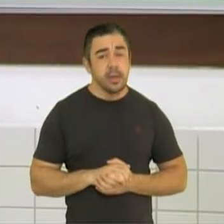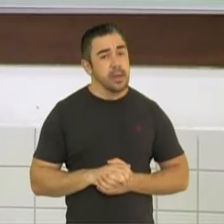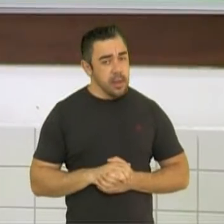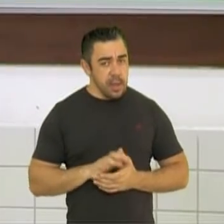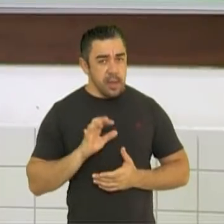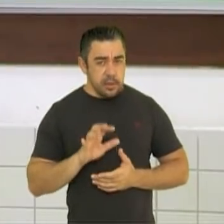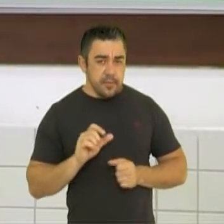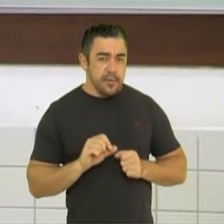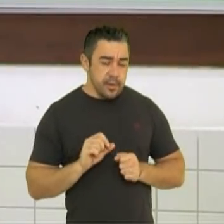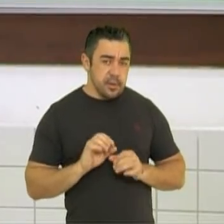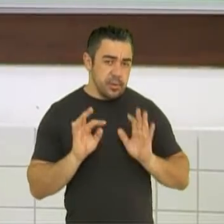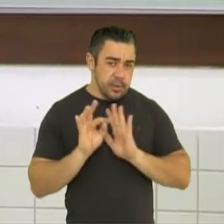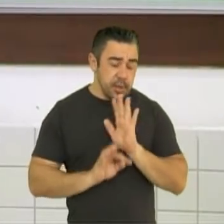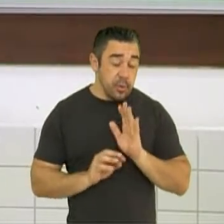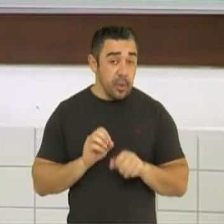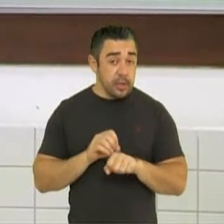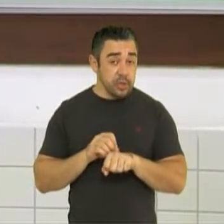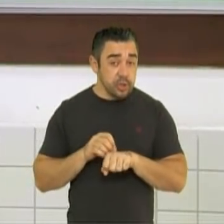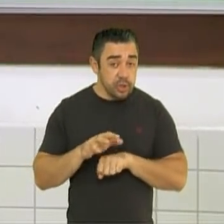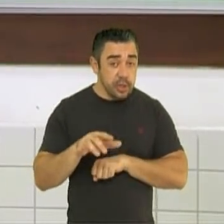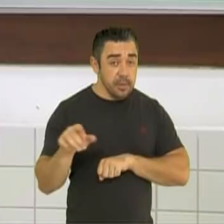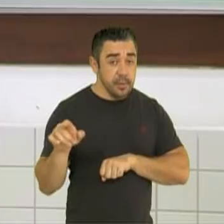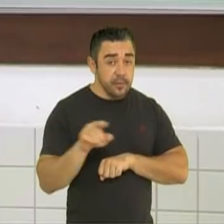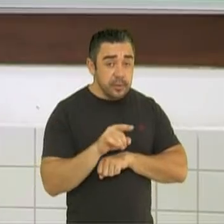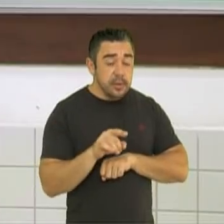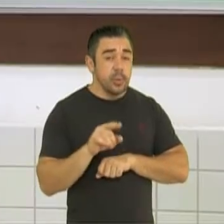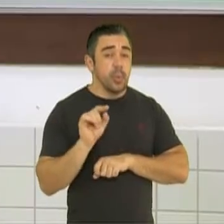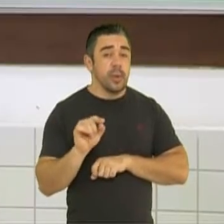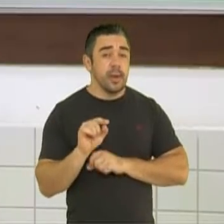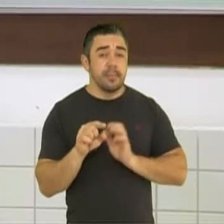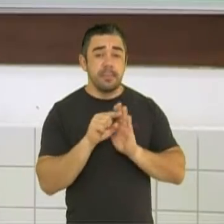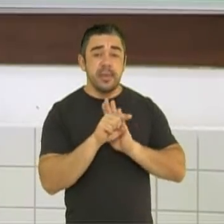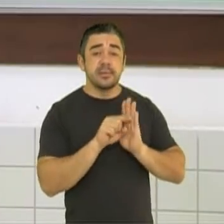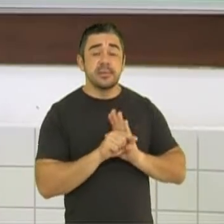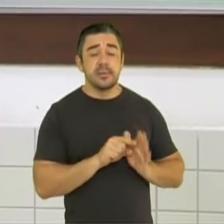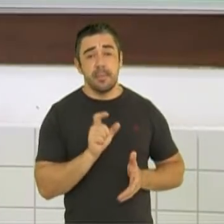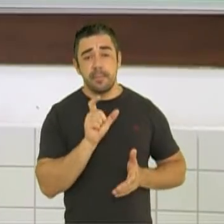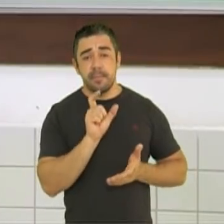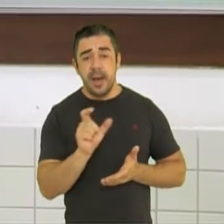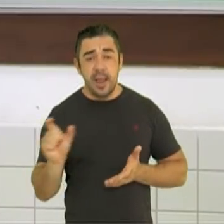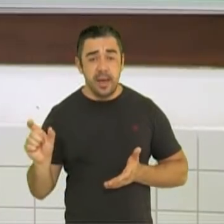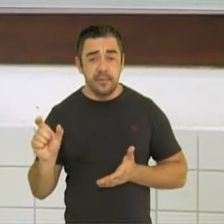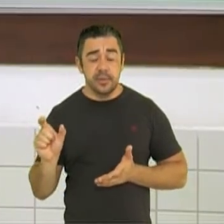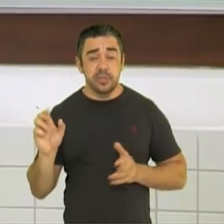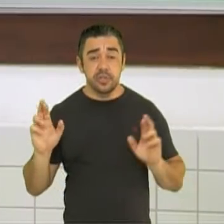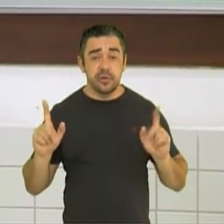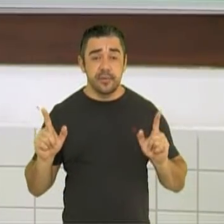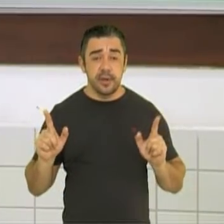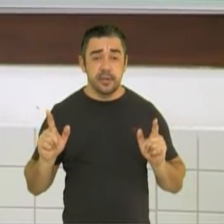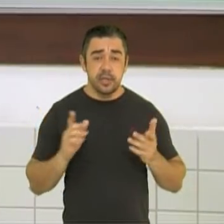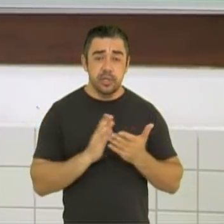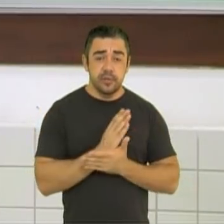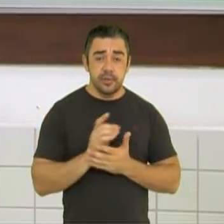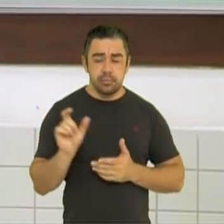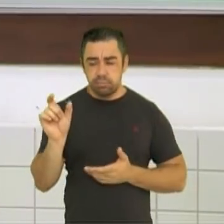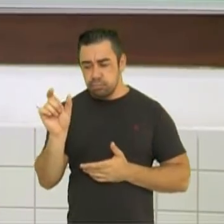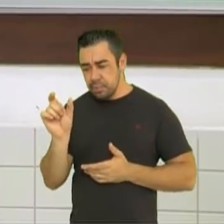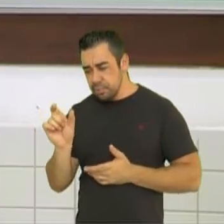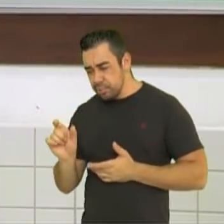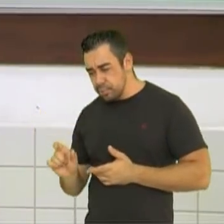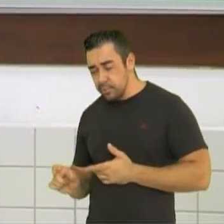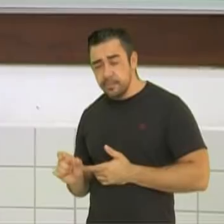o seu texto assim. Então, a dica que a prof tem para vocês é fazer um banco de palavras, um banco de dados. Divida ali no cantinho da